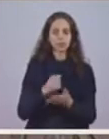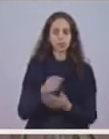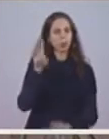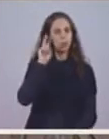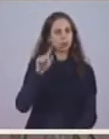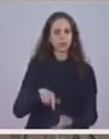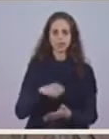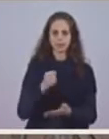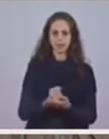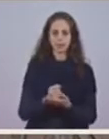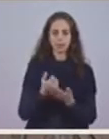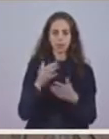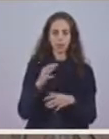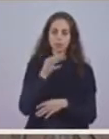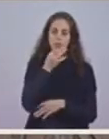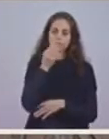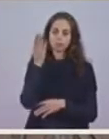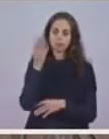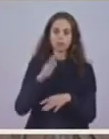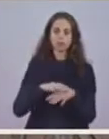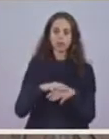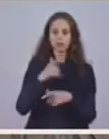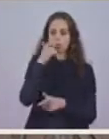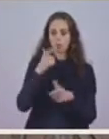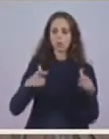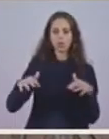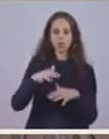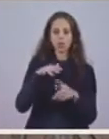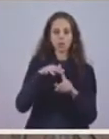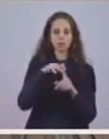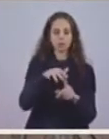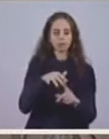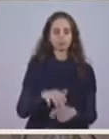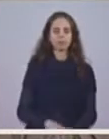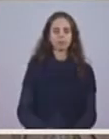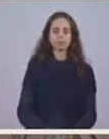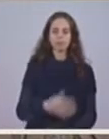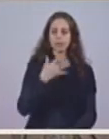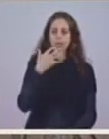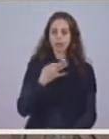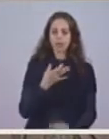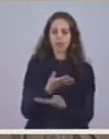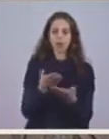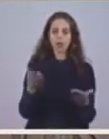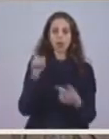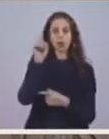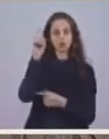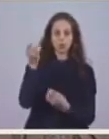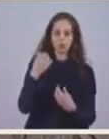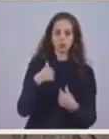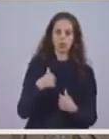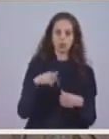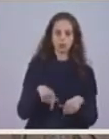ouves, mas falei assim por causa da multidão que nos cerca, para acreditarem que tu me